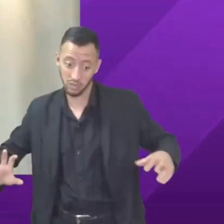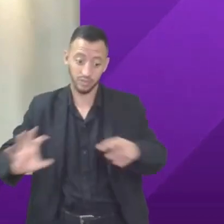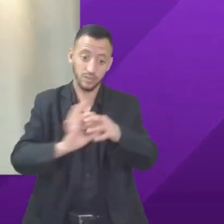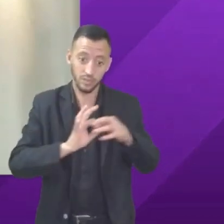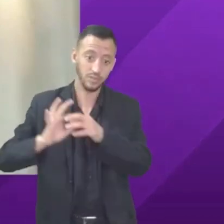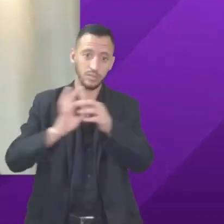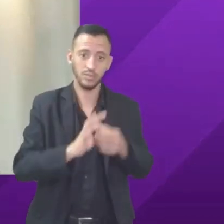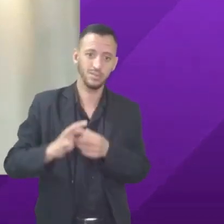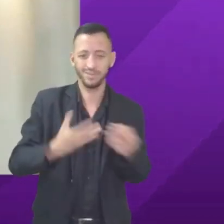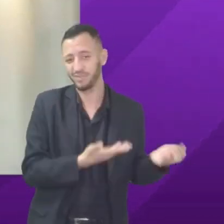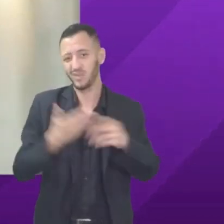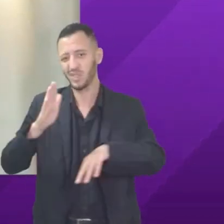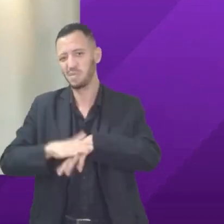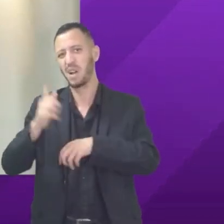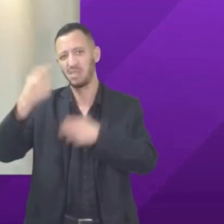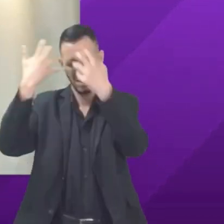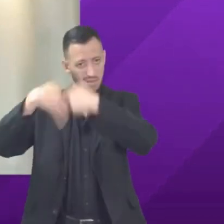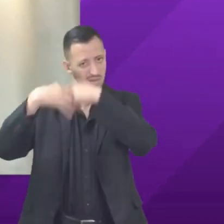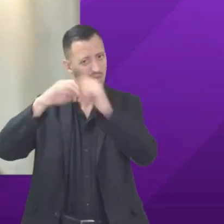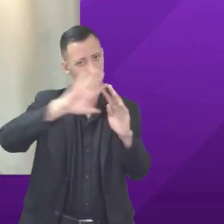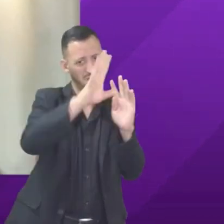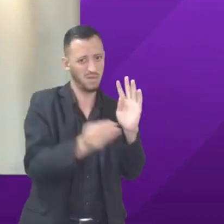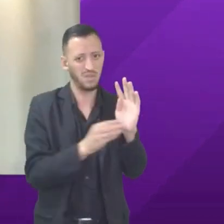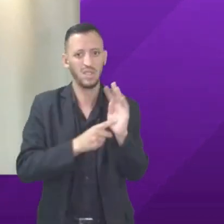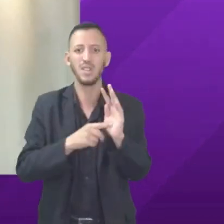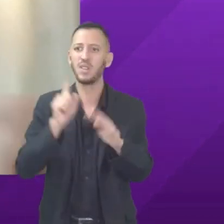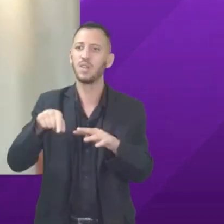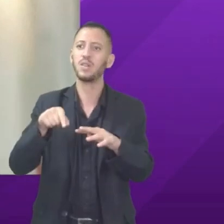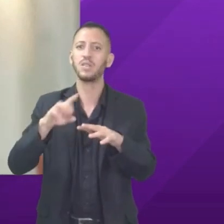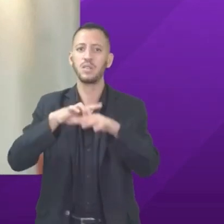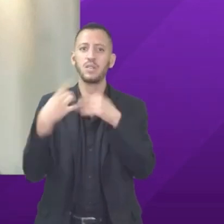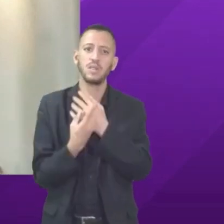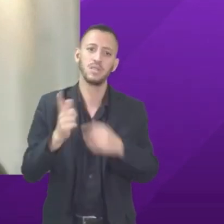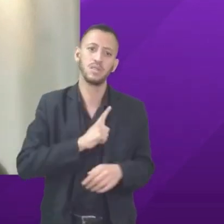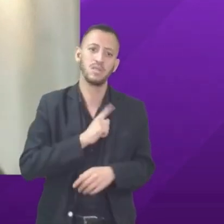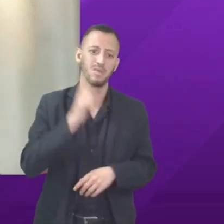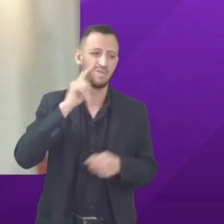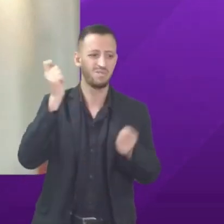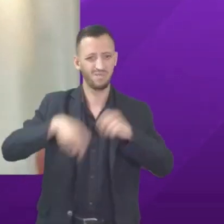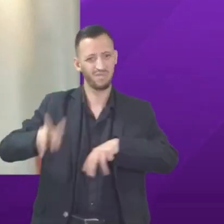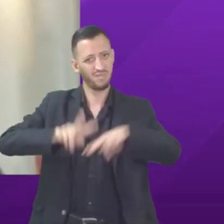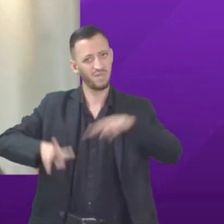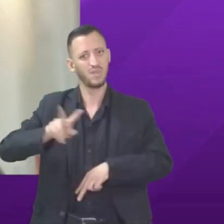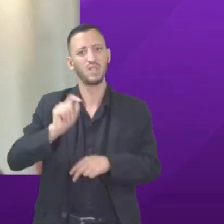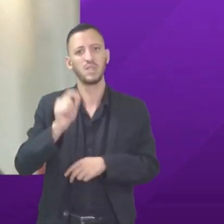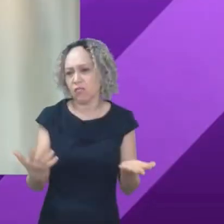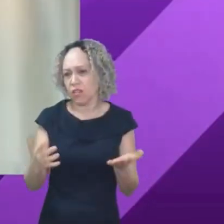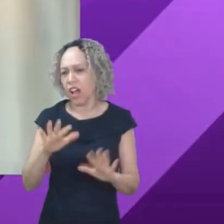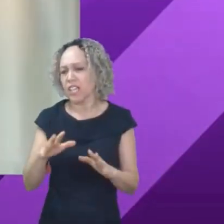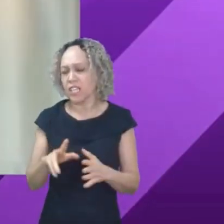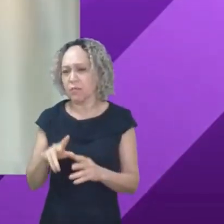trazer mais essas reflexões e essas pautas. Então, as redes sociais acaba dando visibilidade para essas lutas das